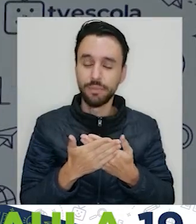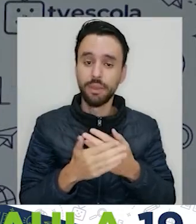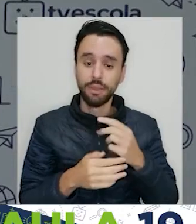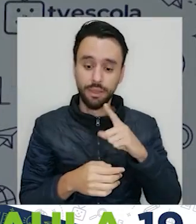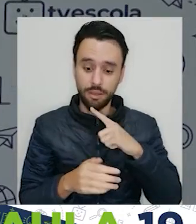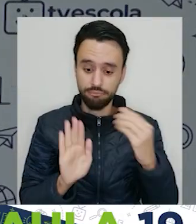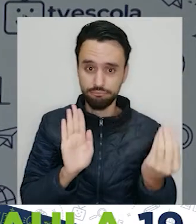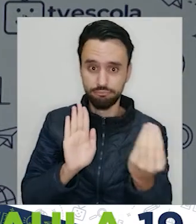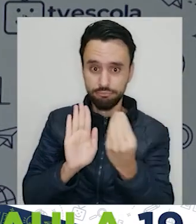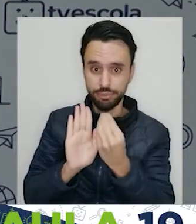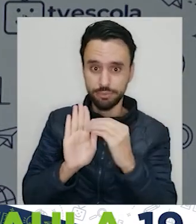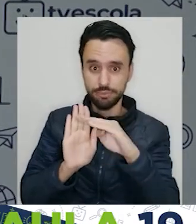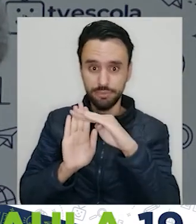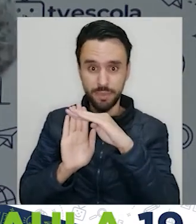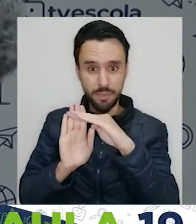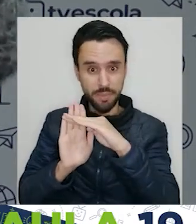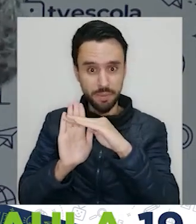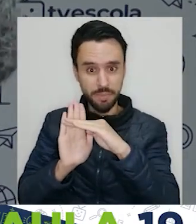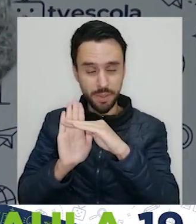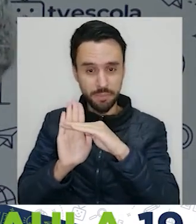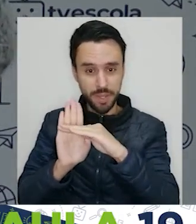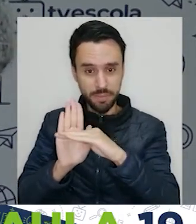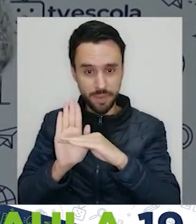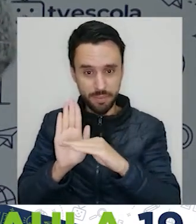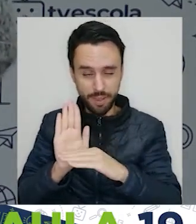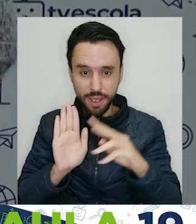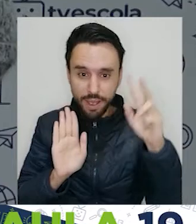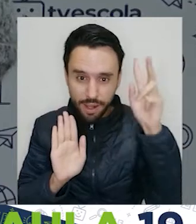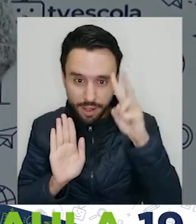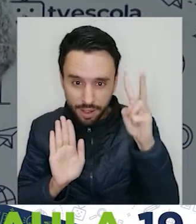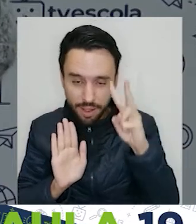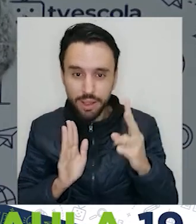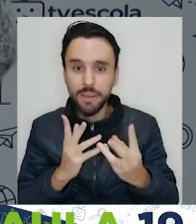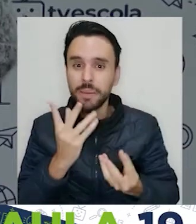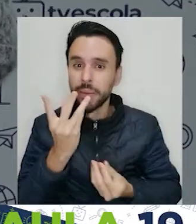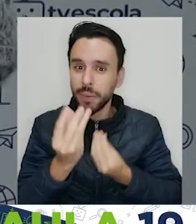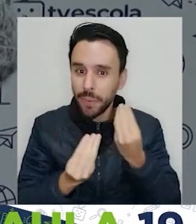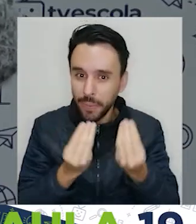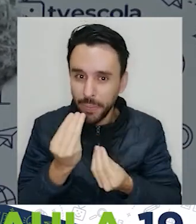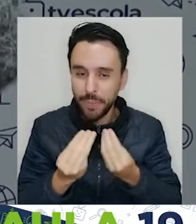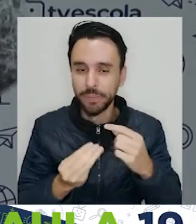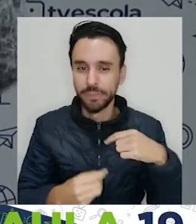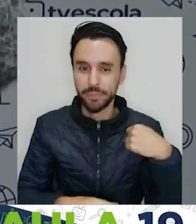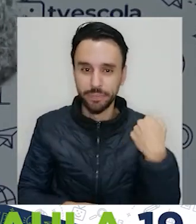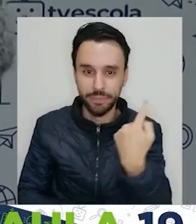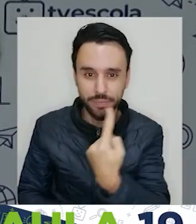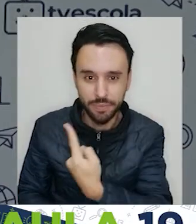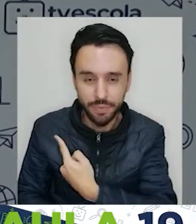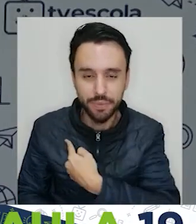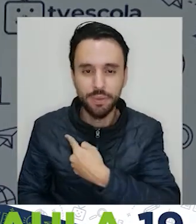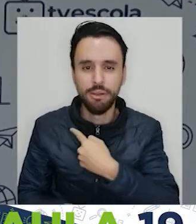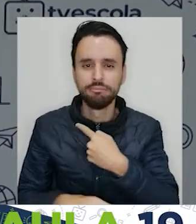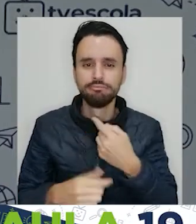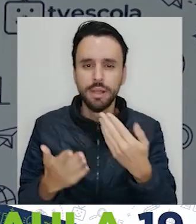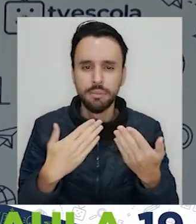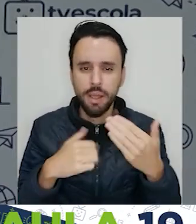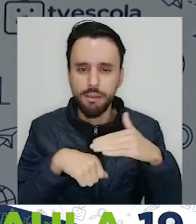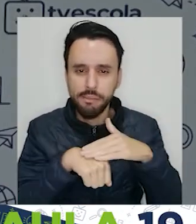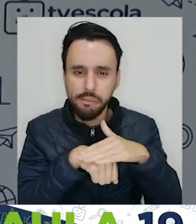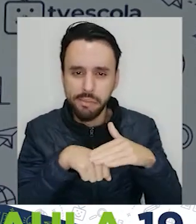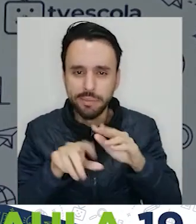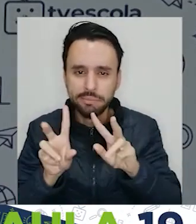recordando. Vocês se lembram da aula anterior, onde nós conversamos e ouvimos um pouquinho da